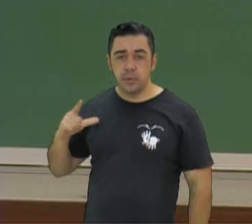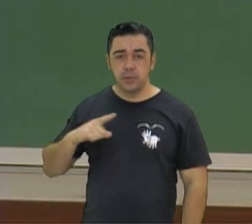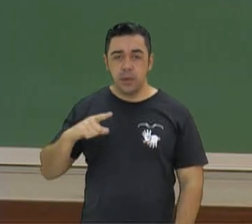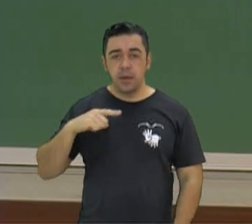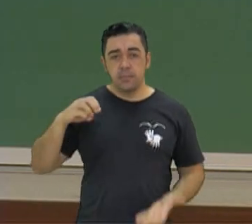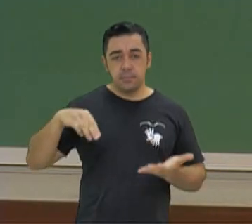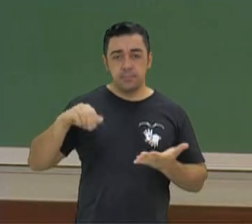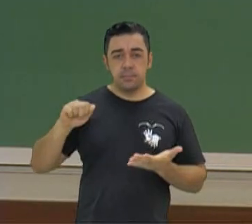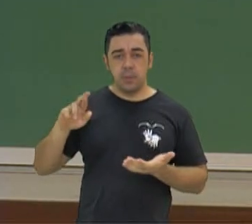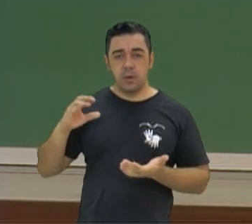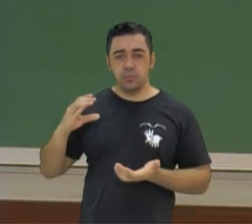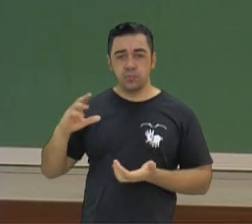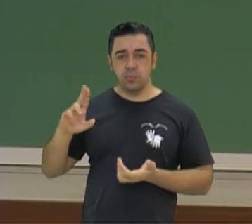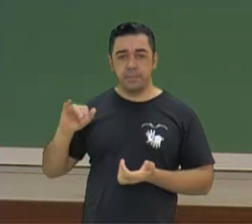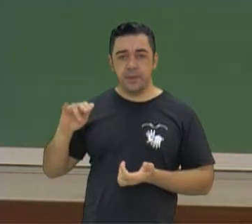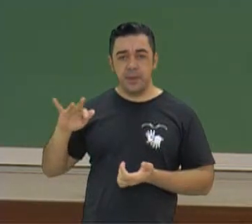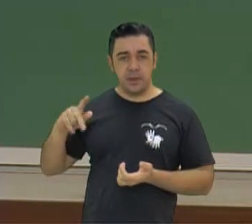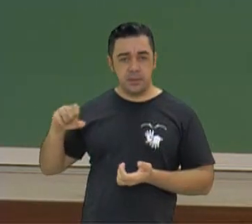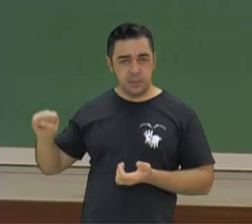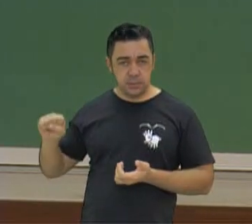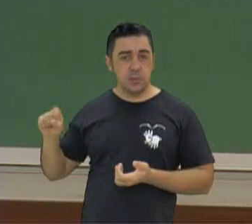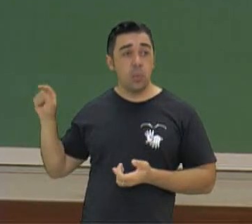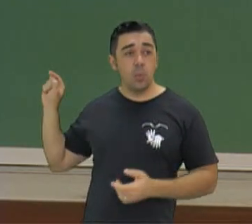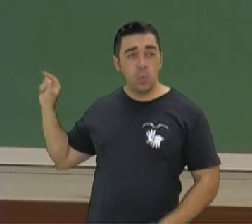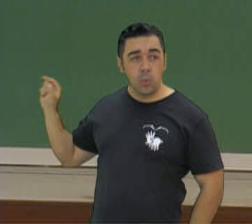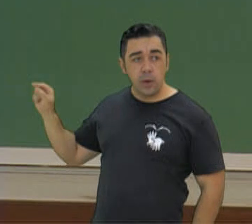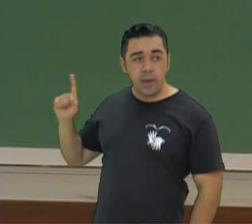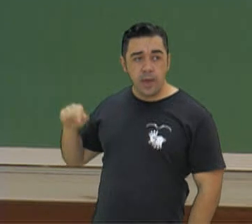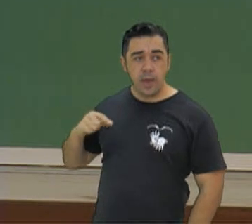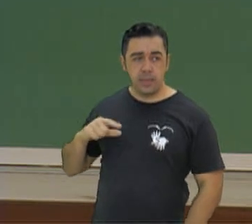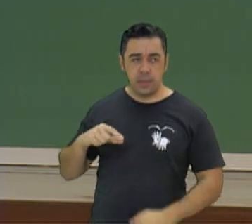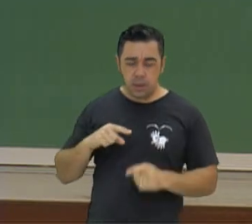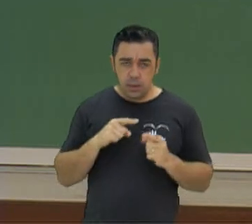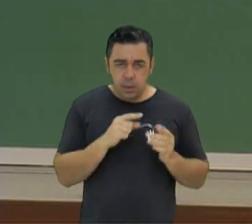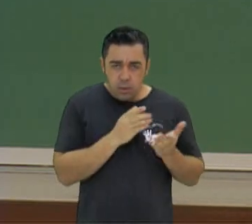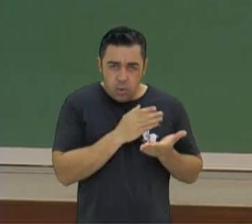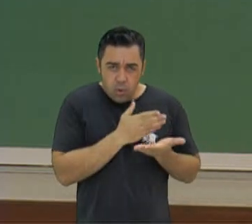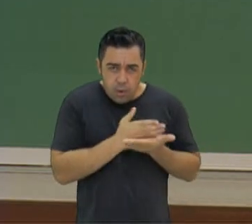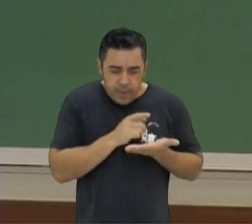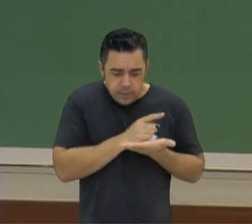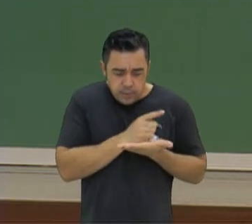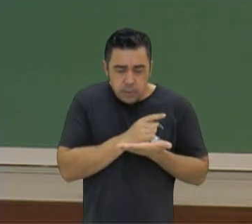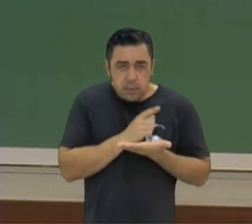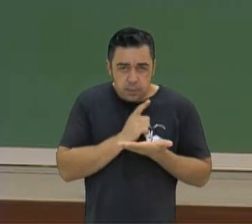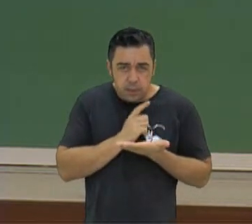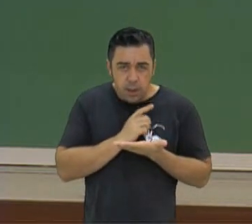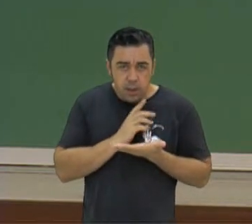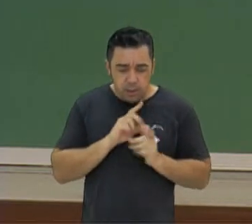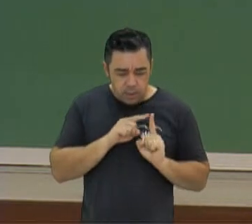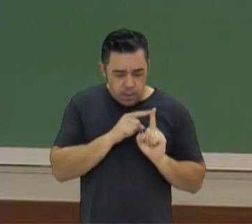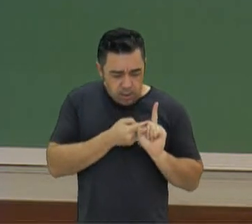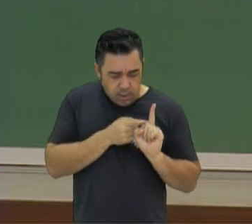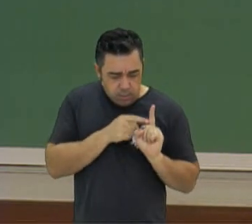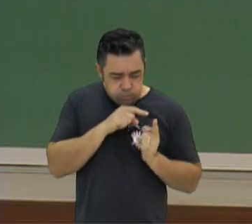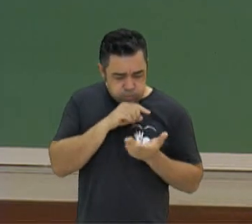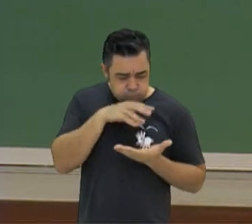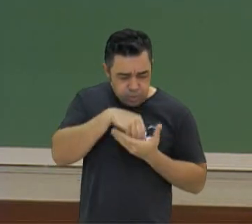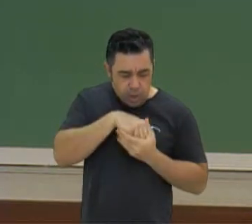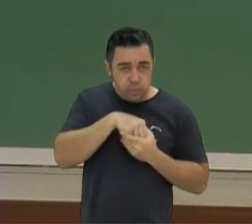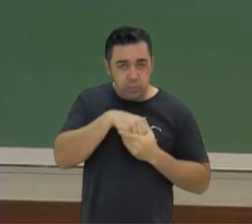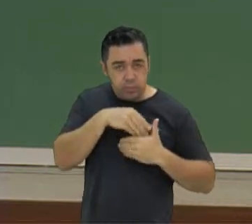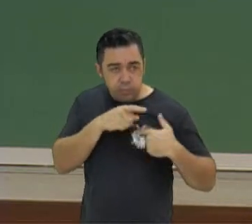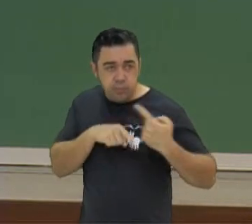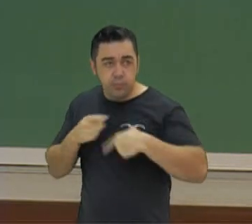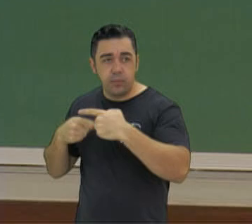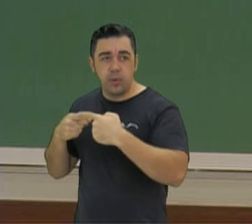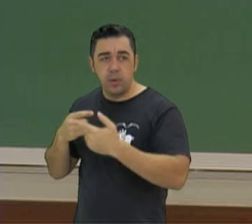marsupiais. Os marsupiais são esses organismos que o desenvolvimento começa dentro lá da barriguinha da mãe e depois termina na parte de fora, né? A gente está